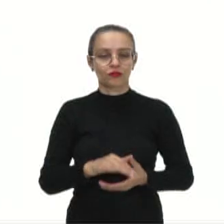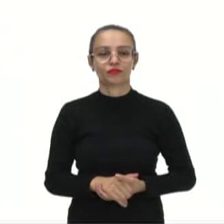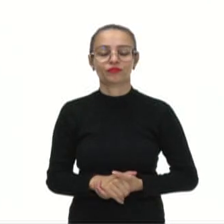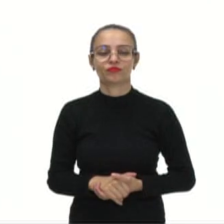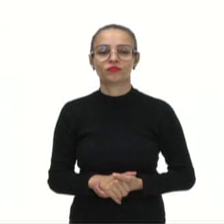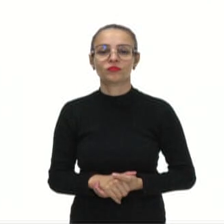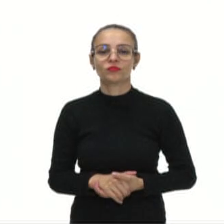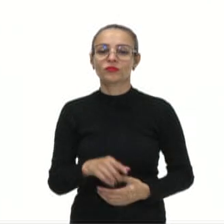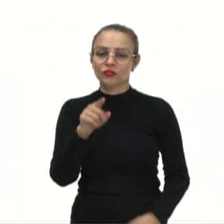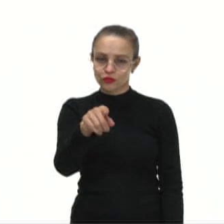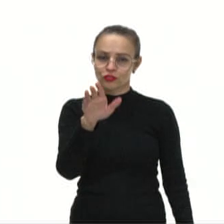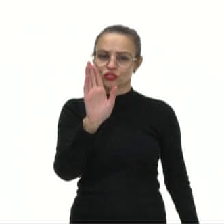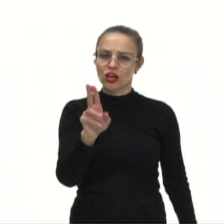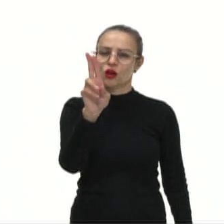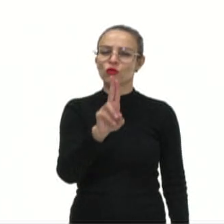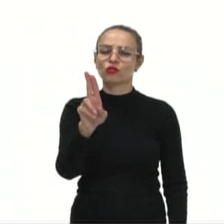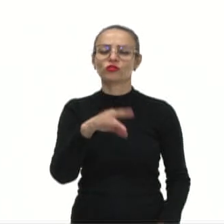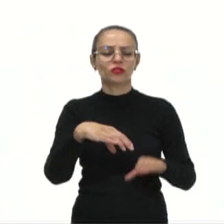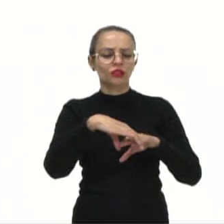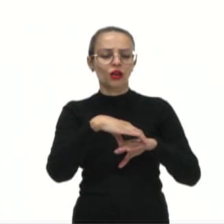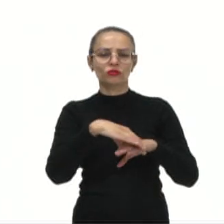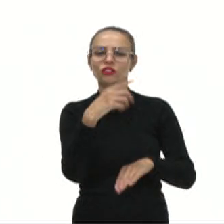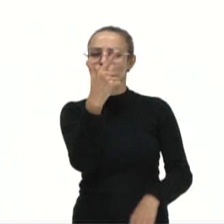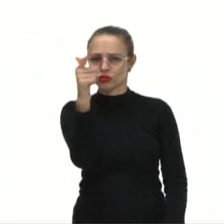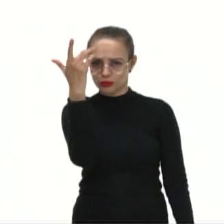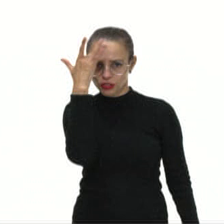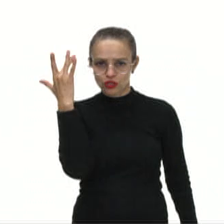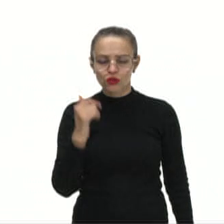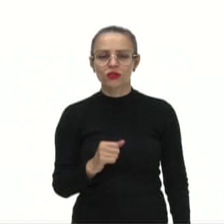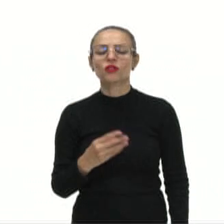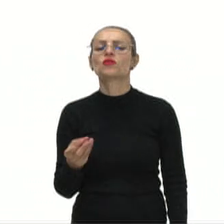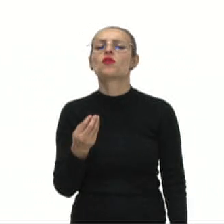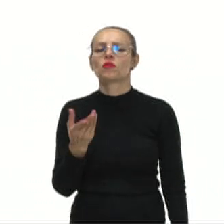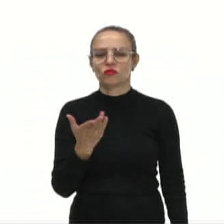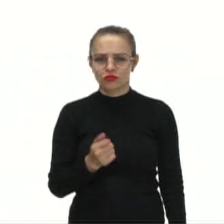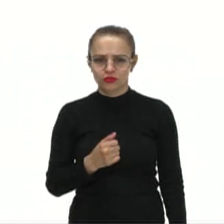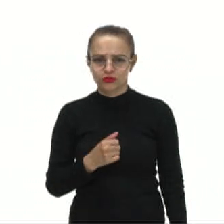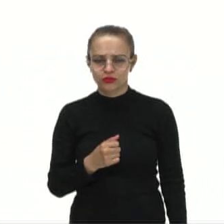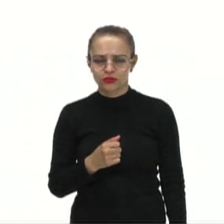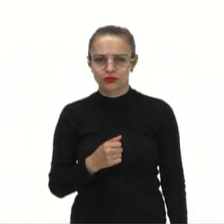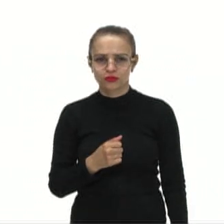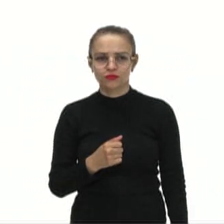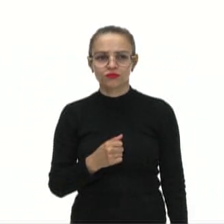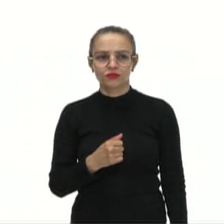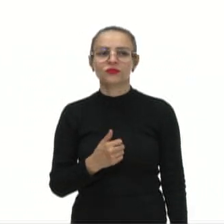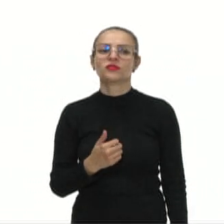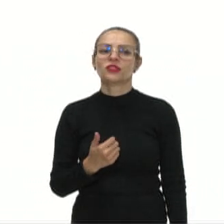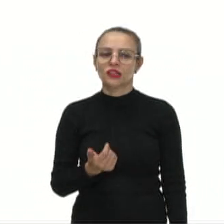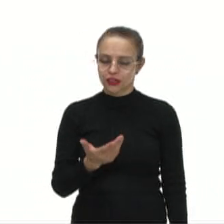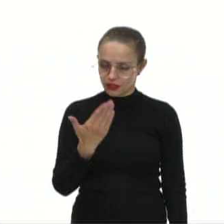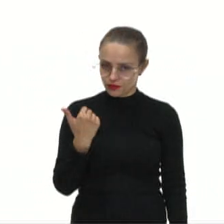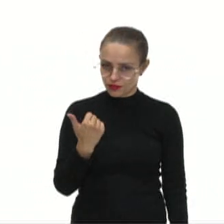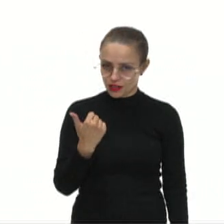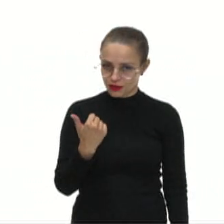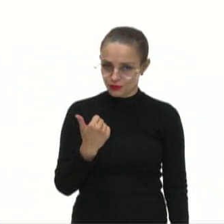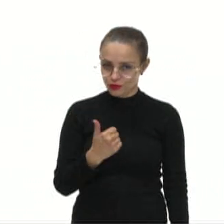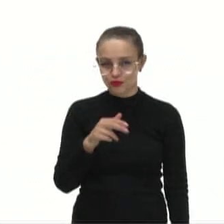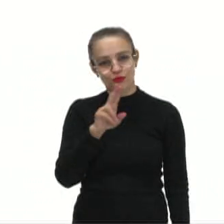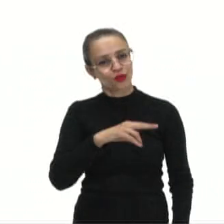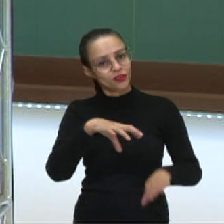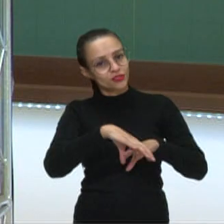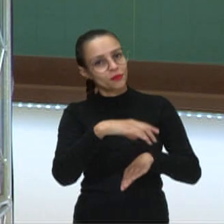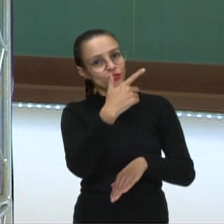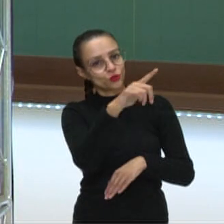Você já usou o calçado de outra pessoa? Como foi? Vamos calçar o sapato do outro?